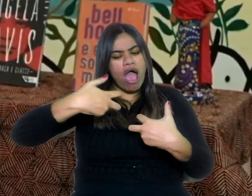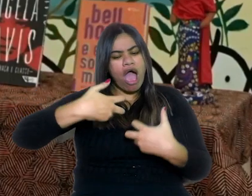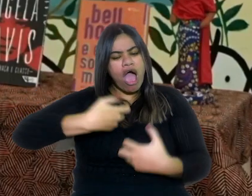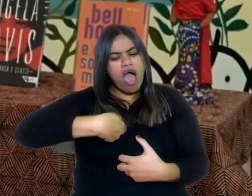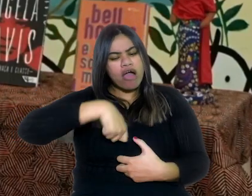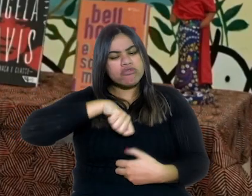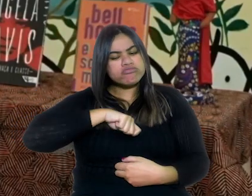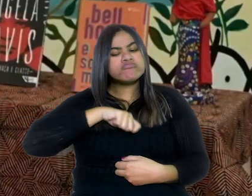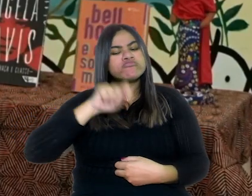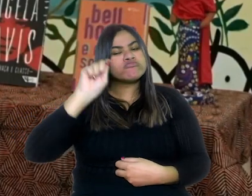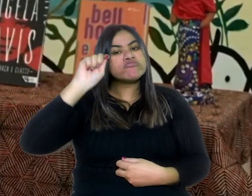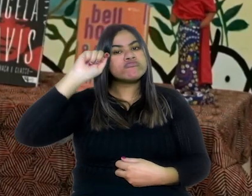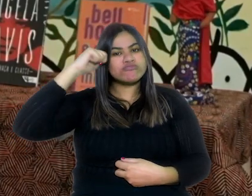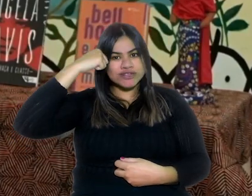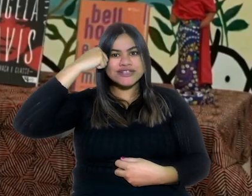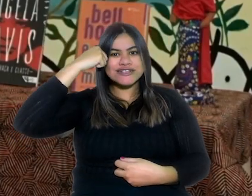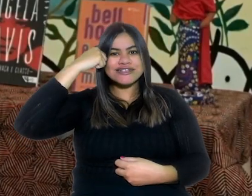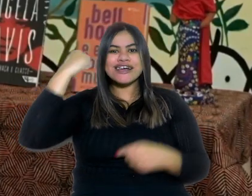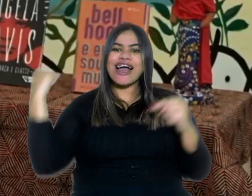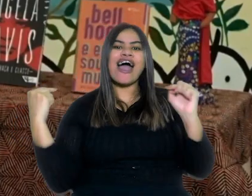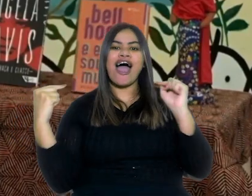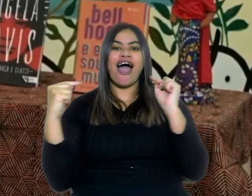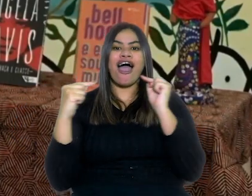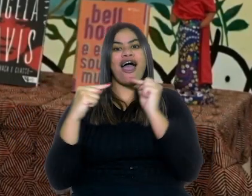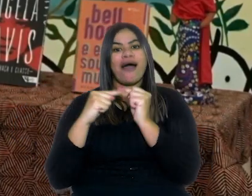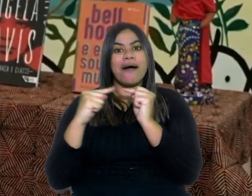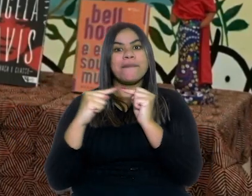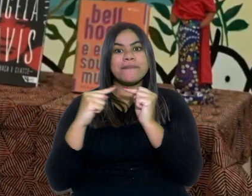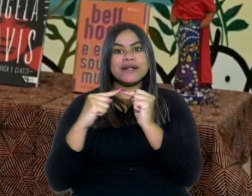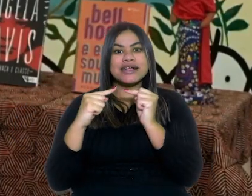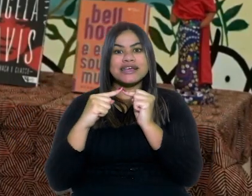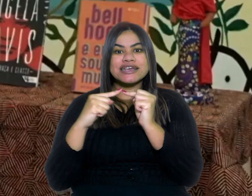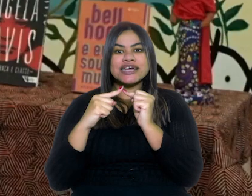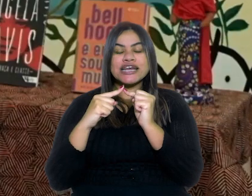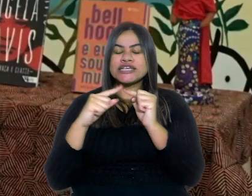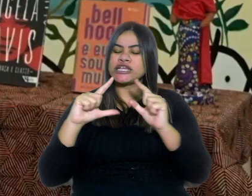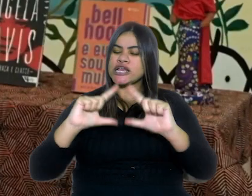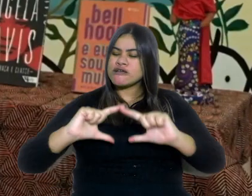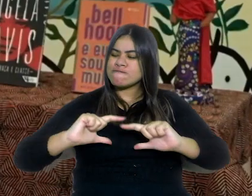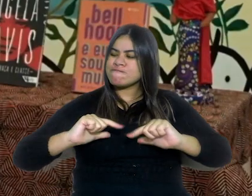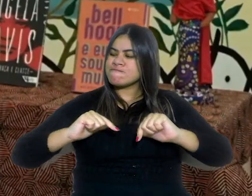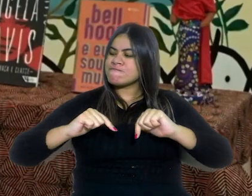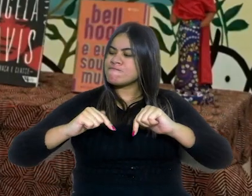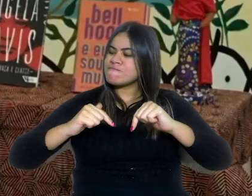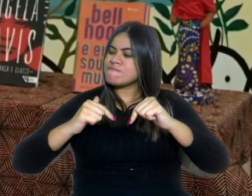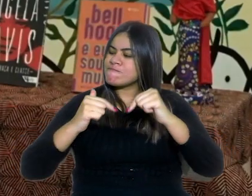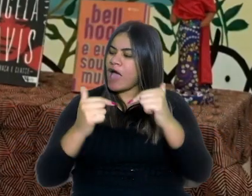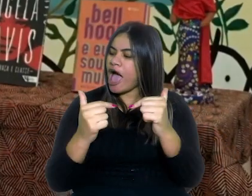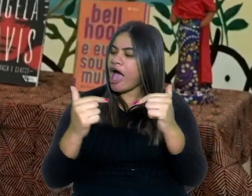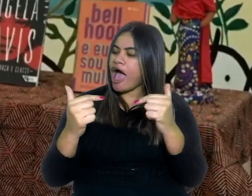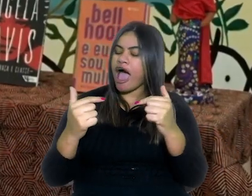desse meu descobrir negra, é que eu fui me tornando essa pessoa negra e